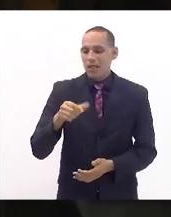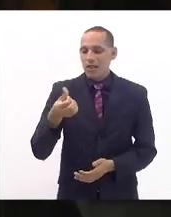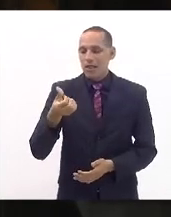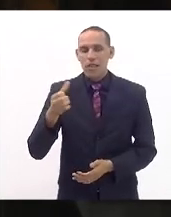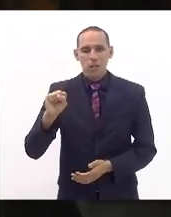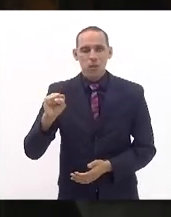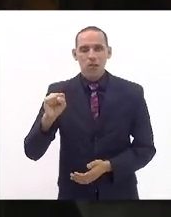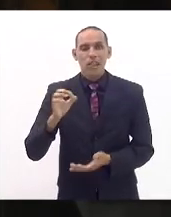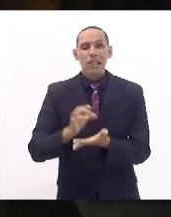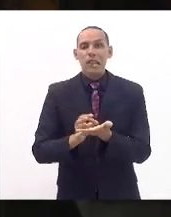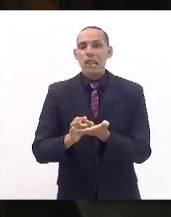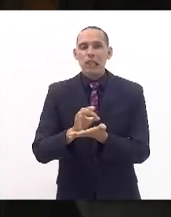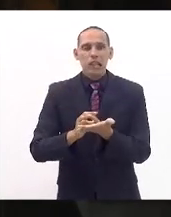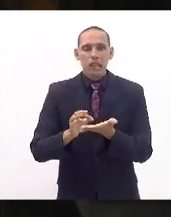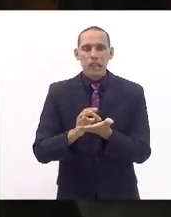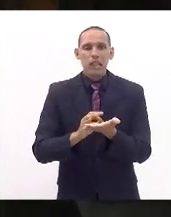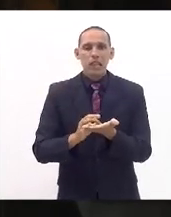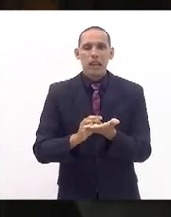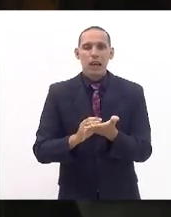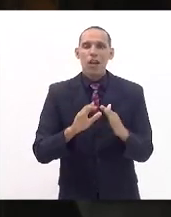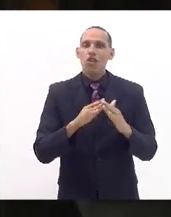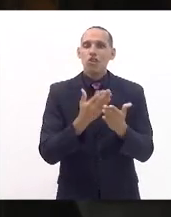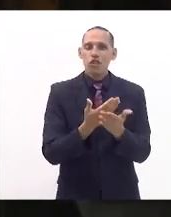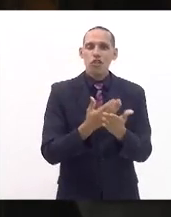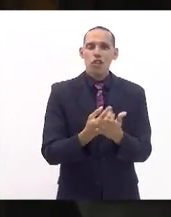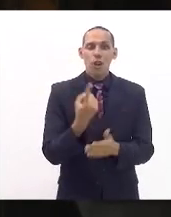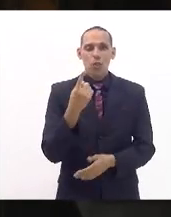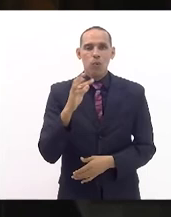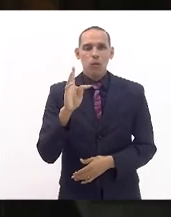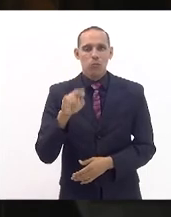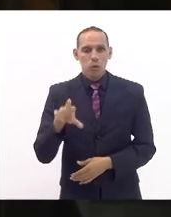só. E